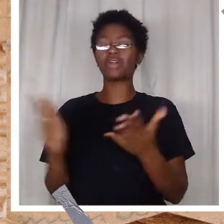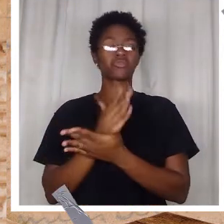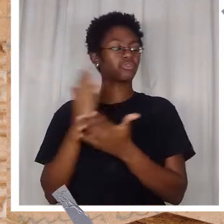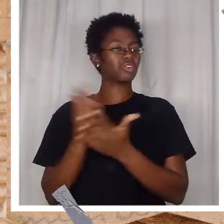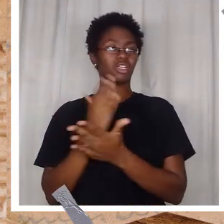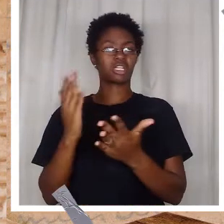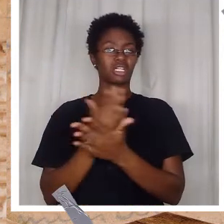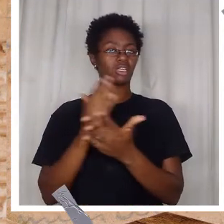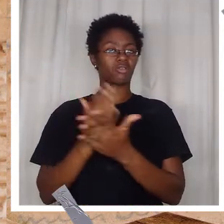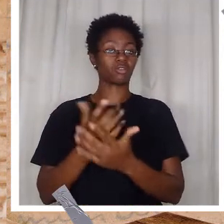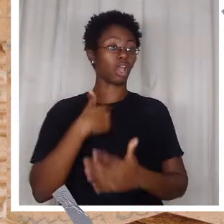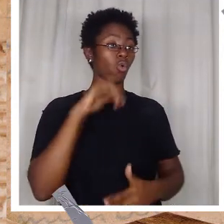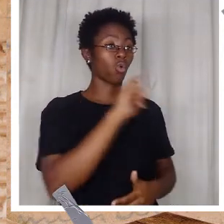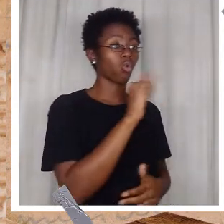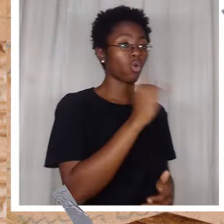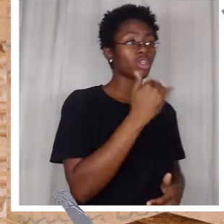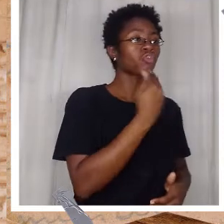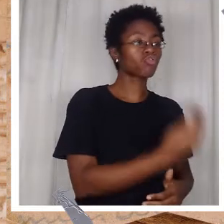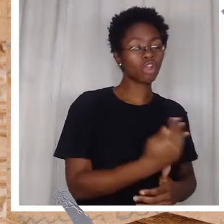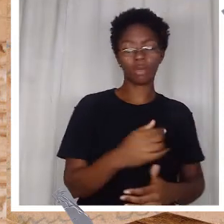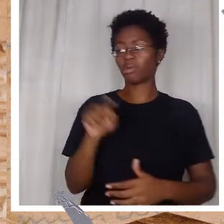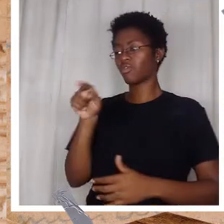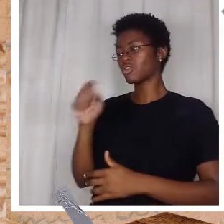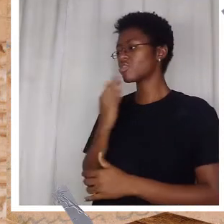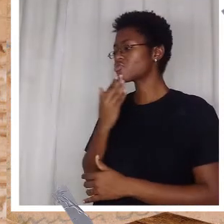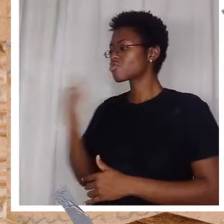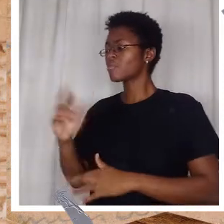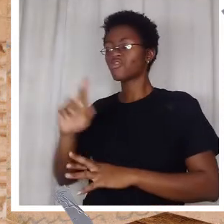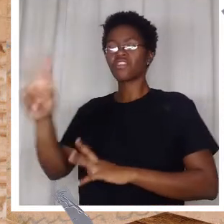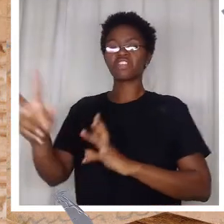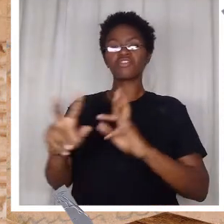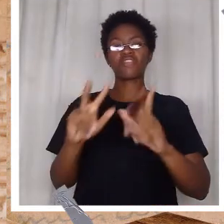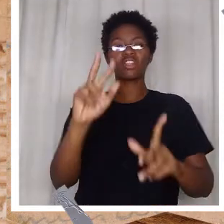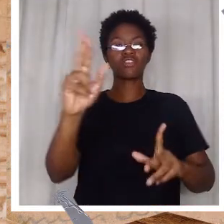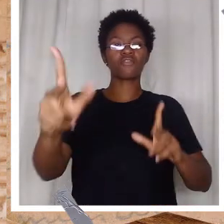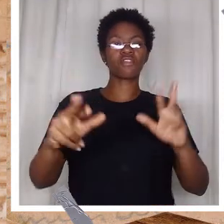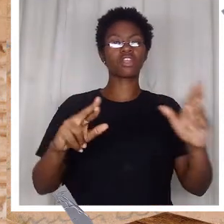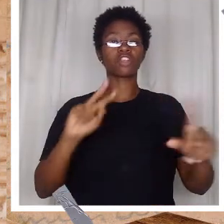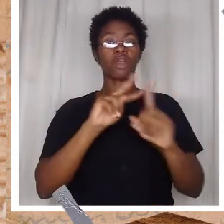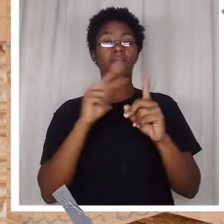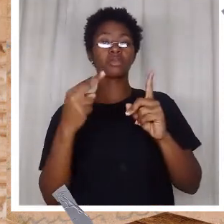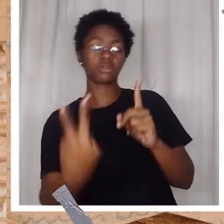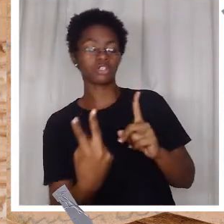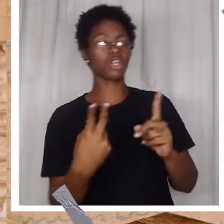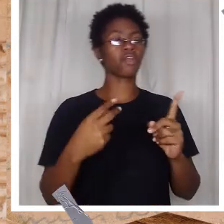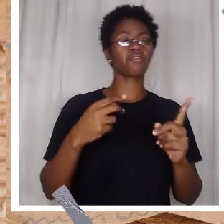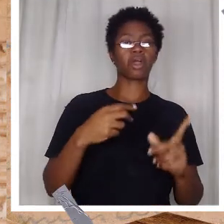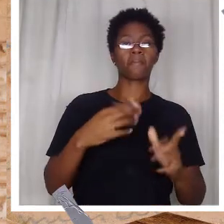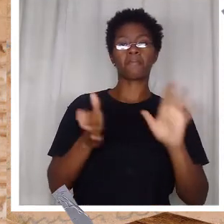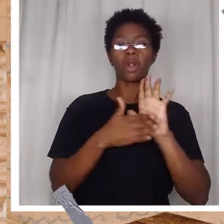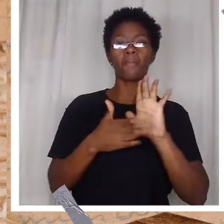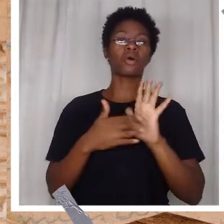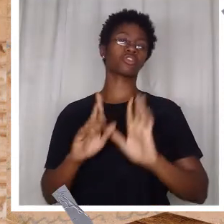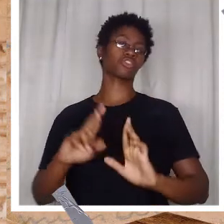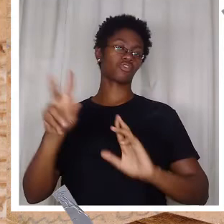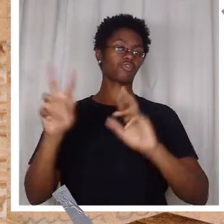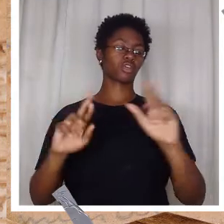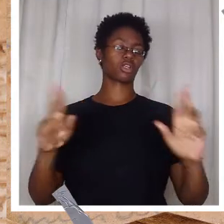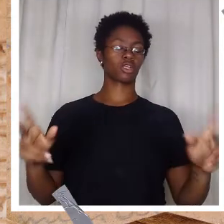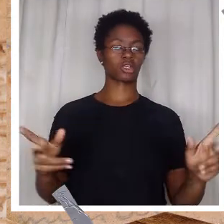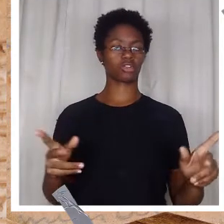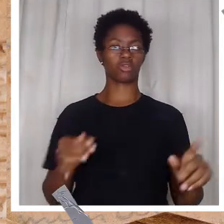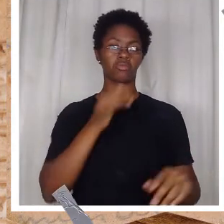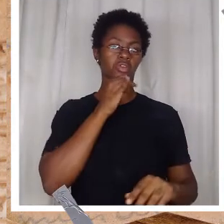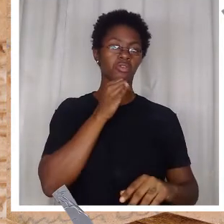contar de uma maneira só. Por isso que eu fui ver esse do Alessandro, amei, nossa, claro, aquela dança que a